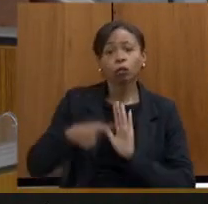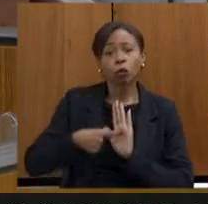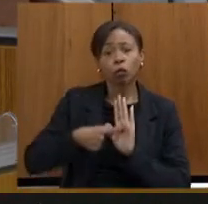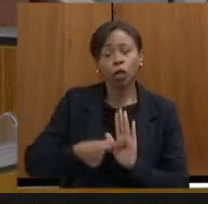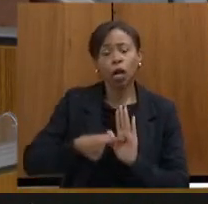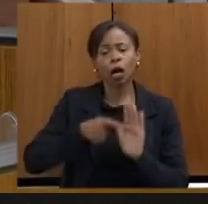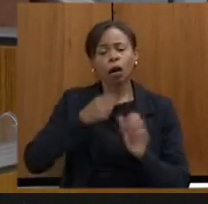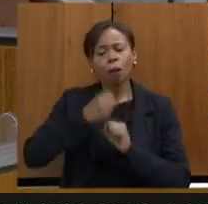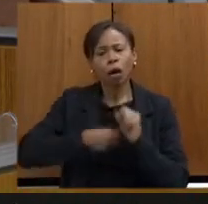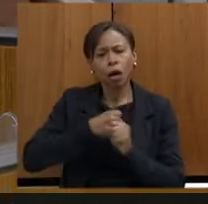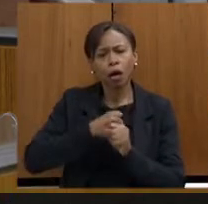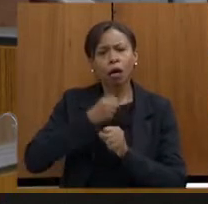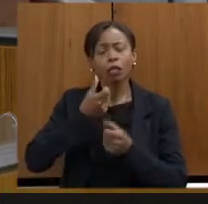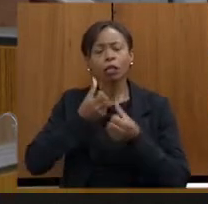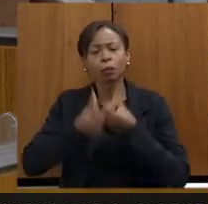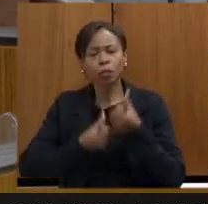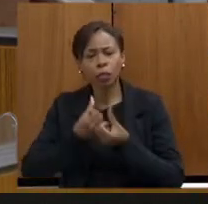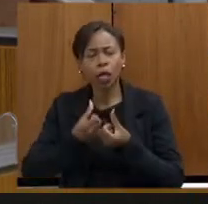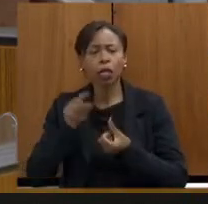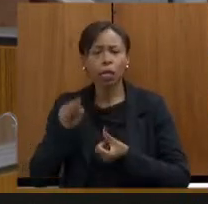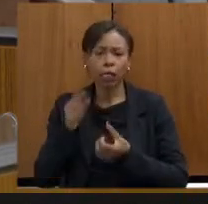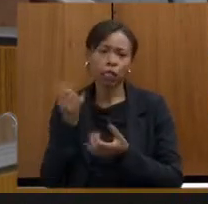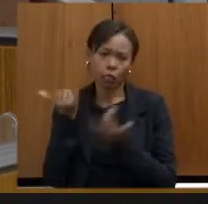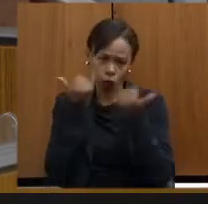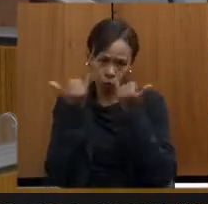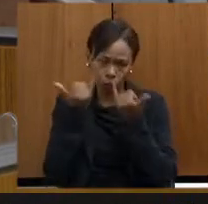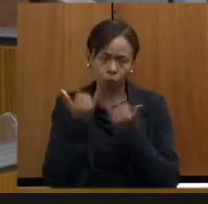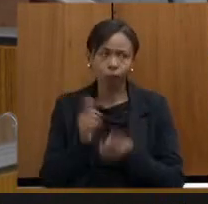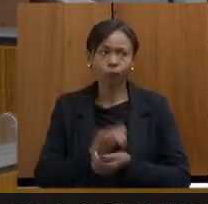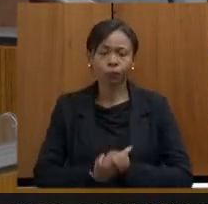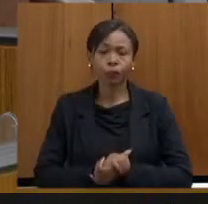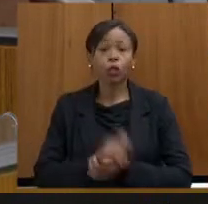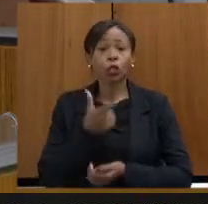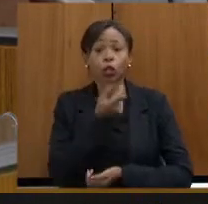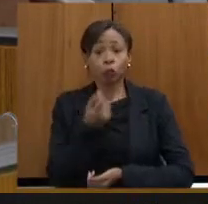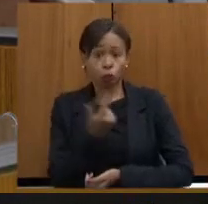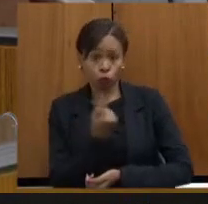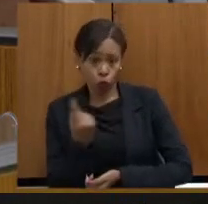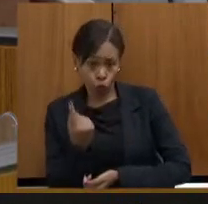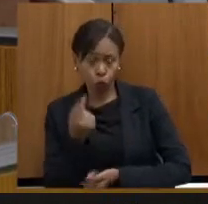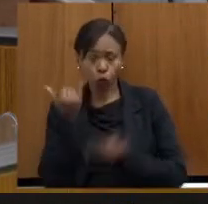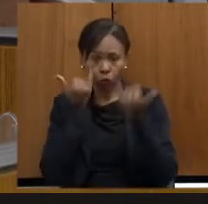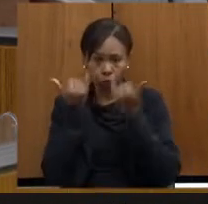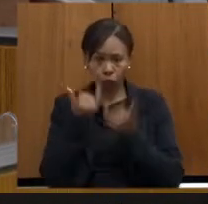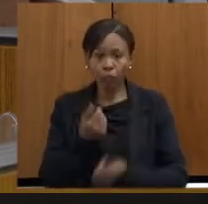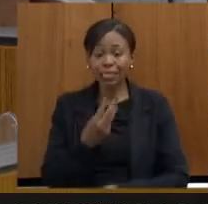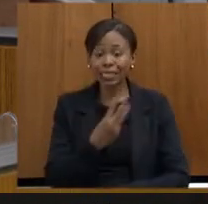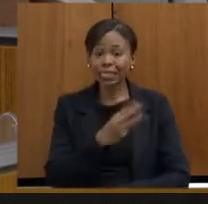anuais. Considerando os dados do ano de 2021, 300 pessoas LGBTQIA+, no Brasil,